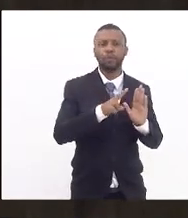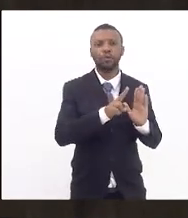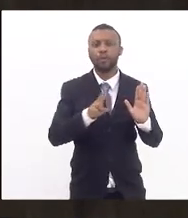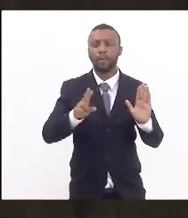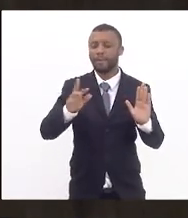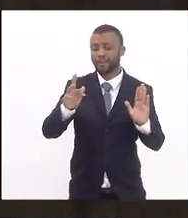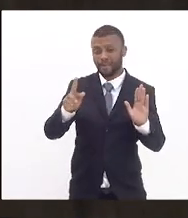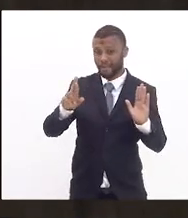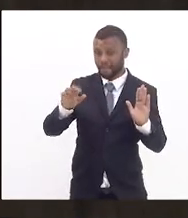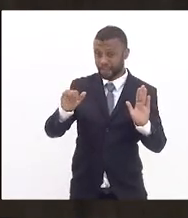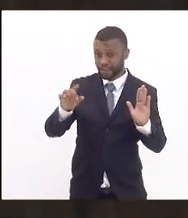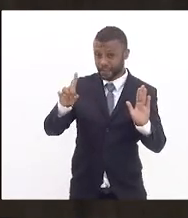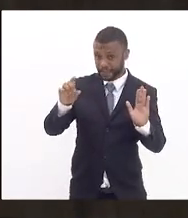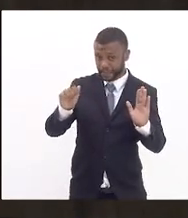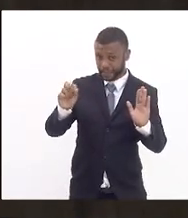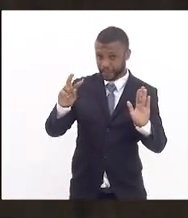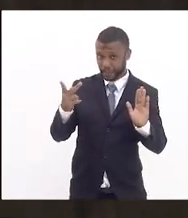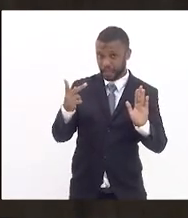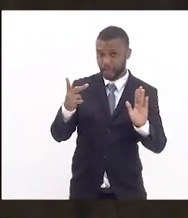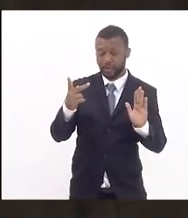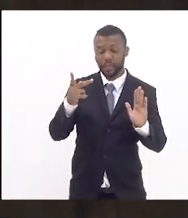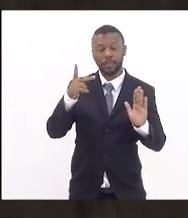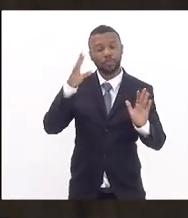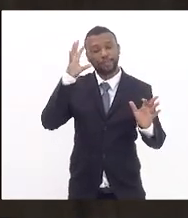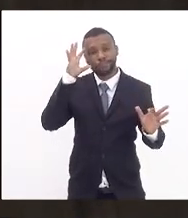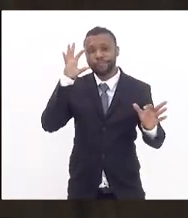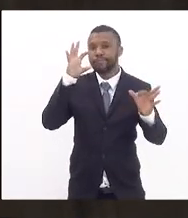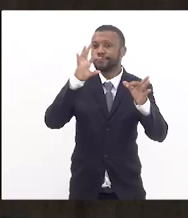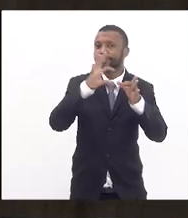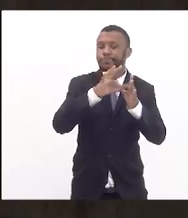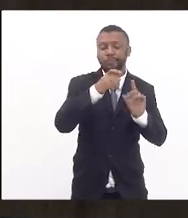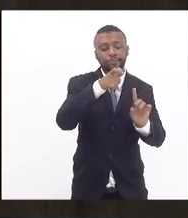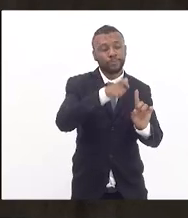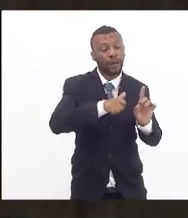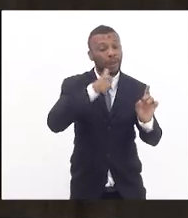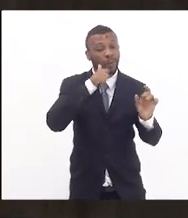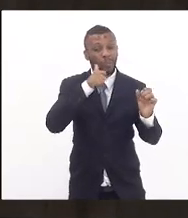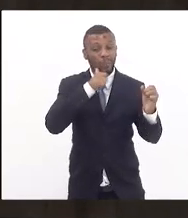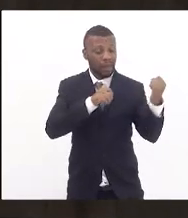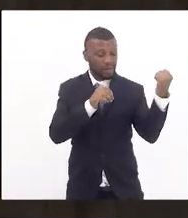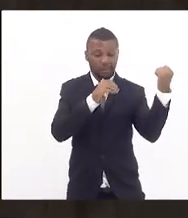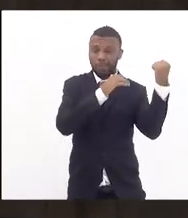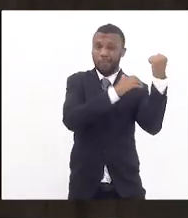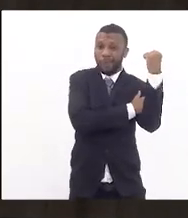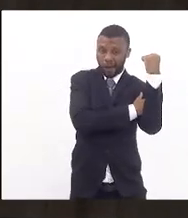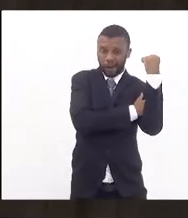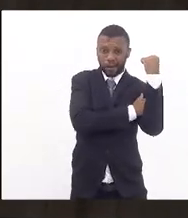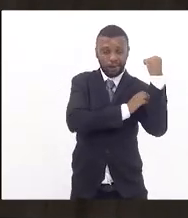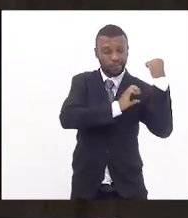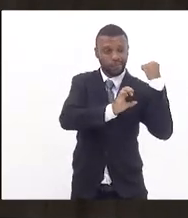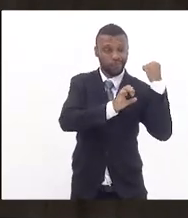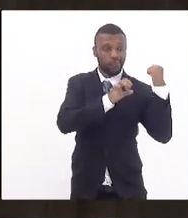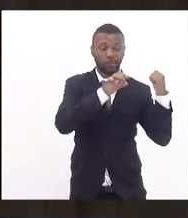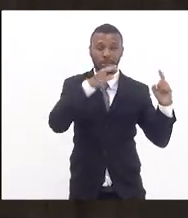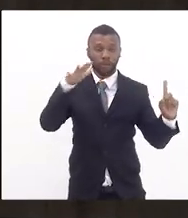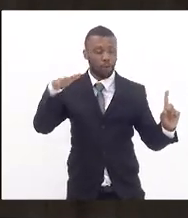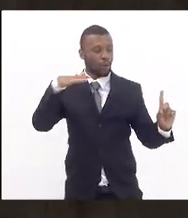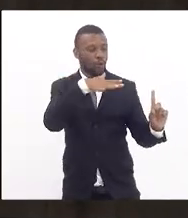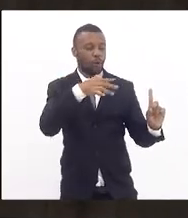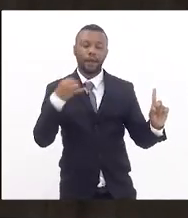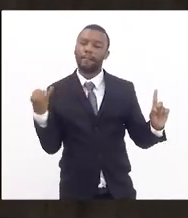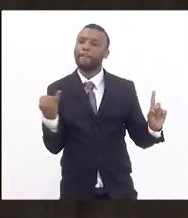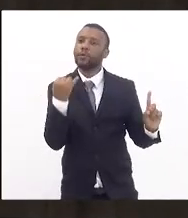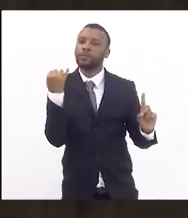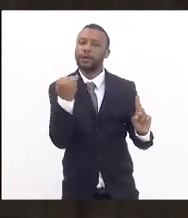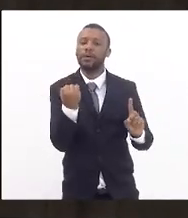né? Que já nos reporta a uma das mulheres mais significativas para nós